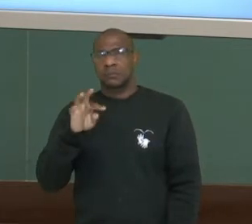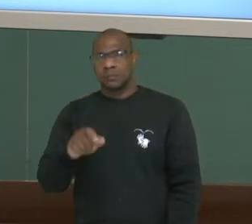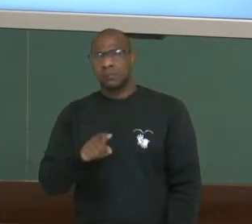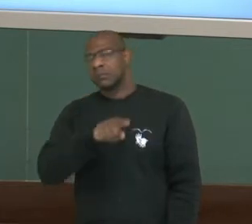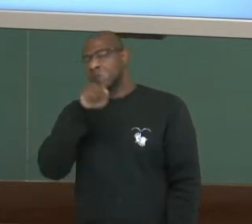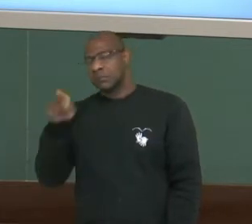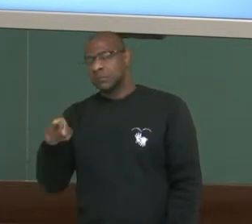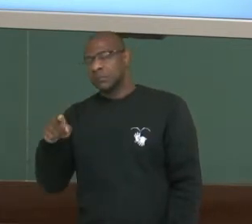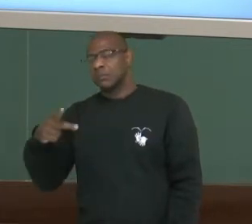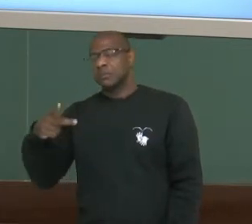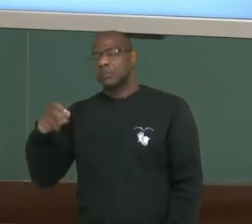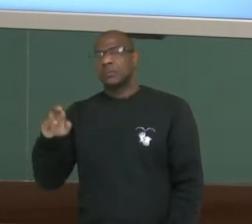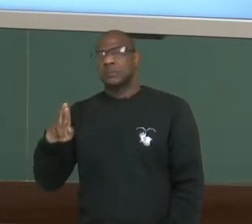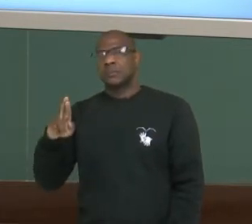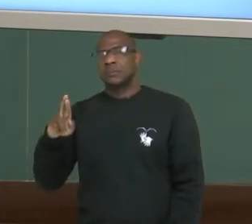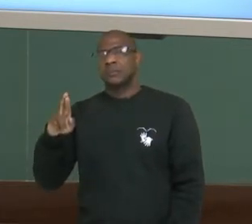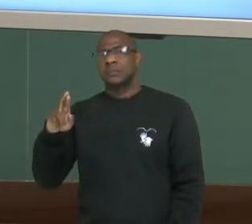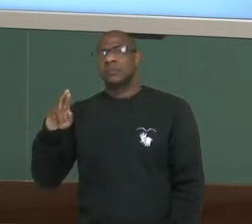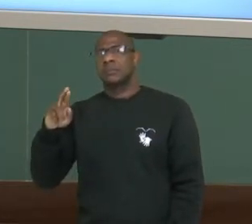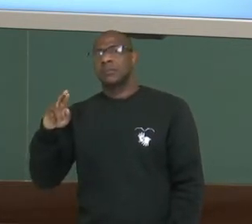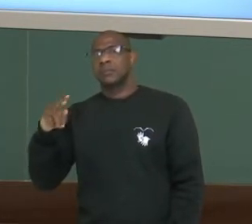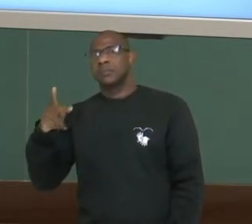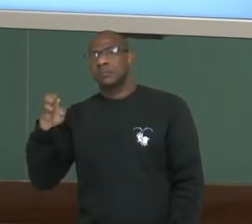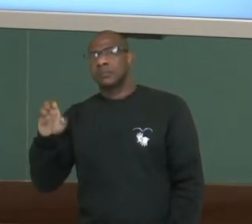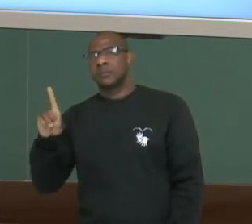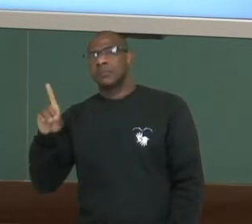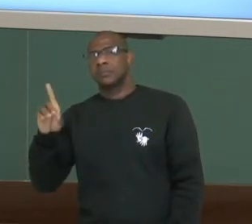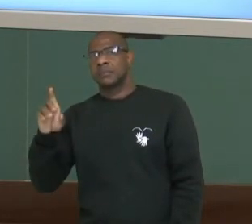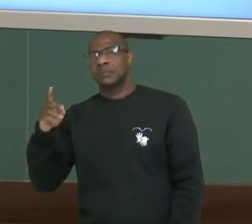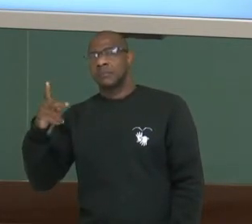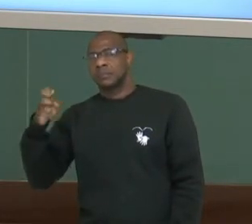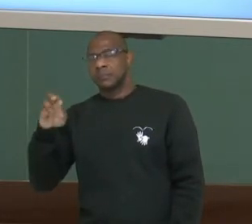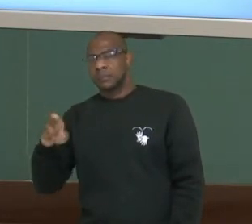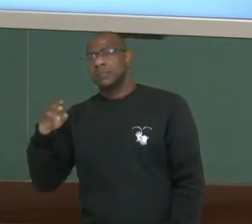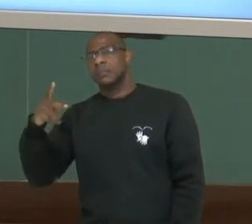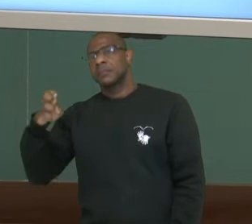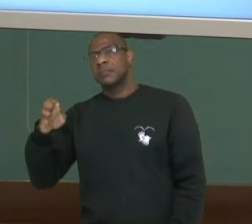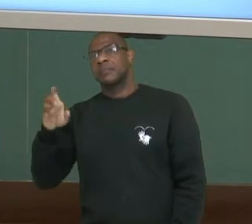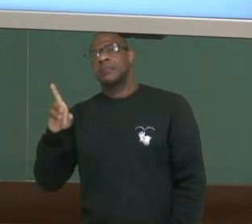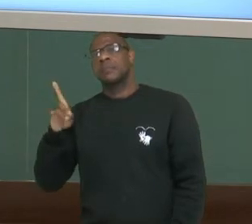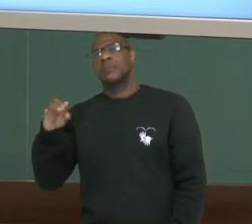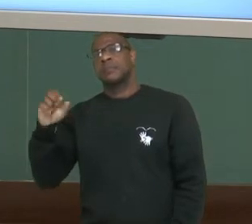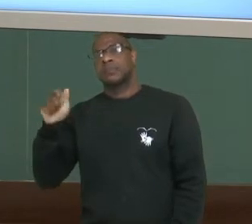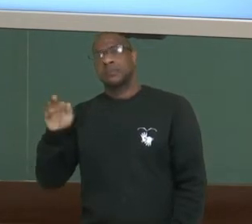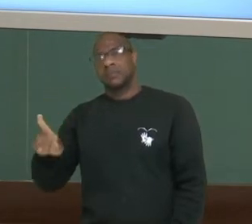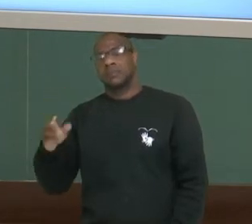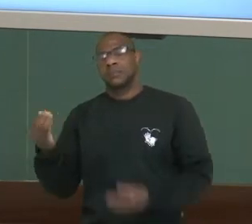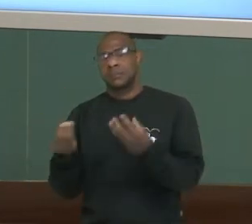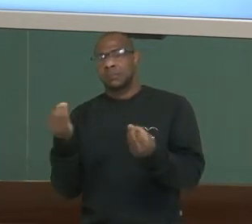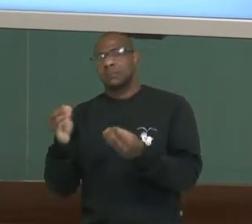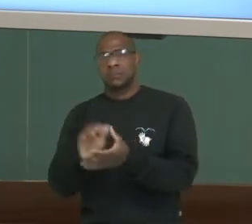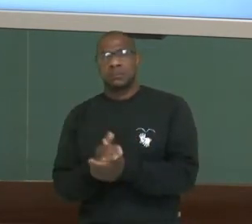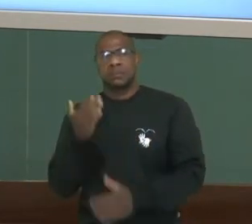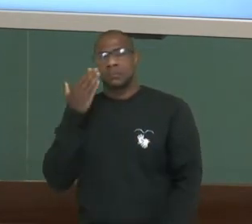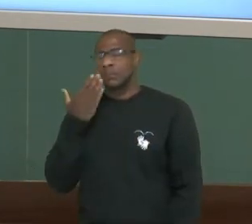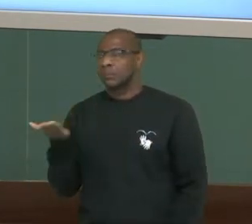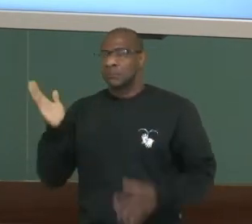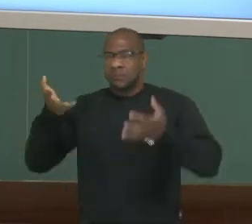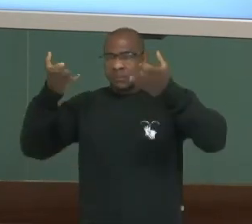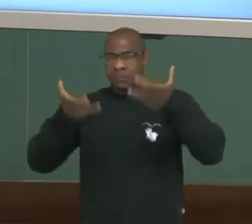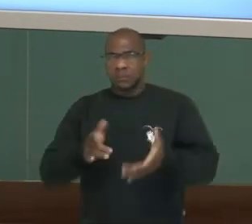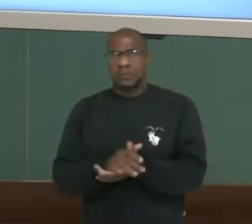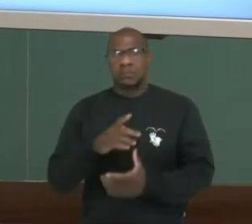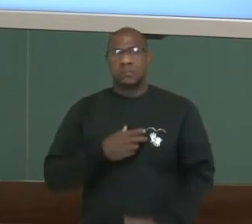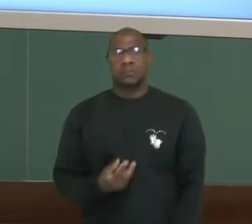perpendiculares algebricamente? É isso que a gente vai responder daqui a pouquinho. Então vamos lá, à frente. Então aqui a gente já comentou, aqui eu tenho